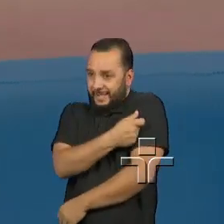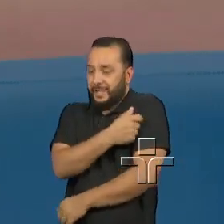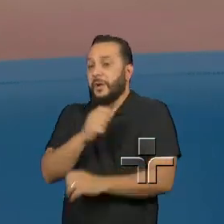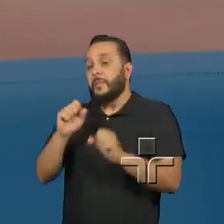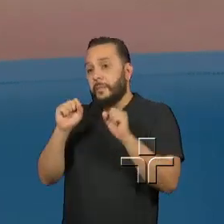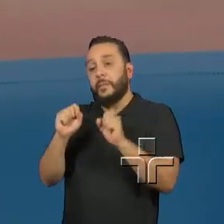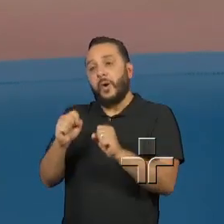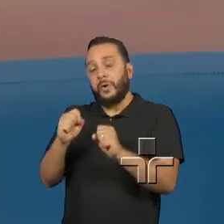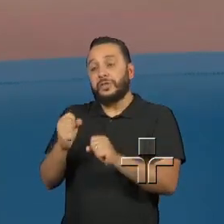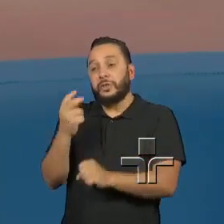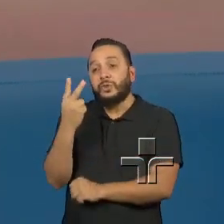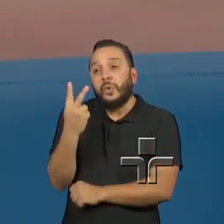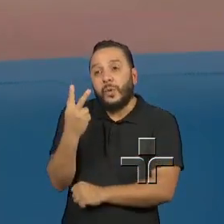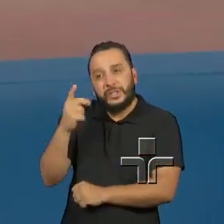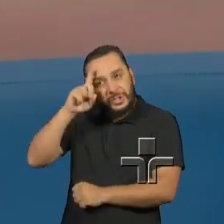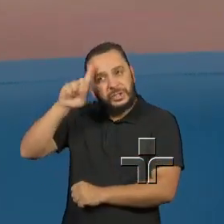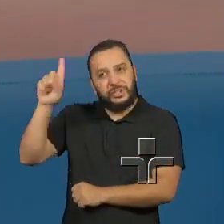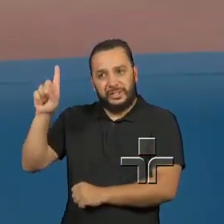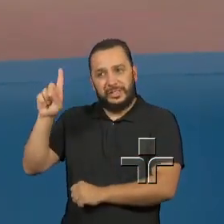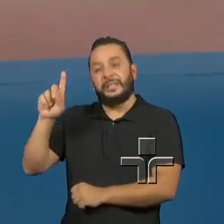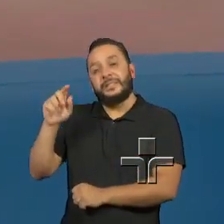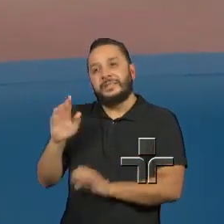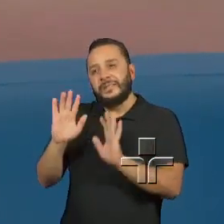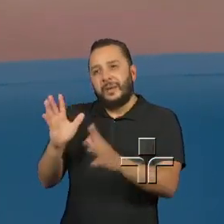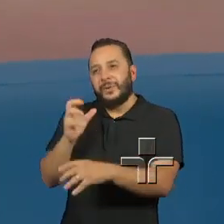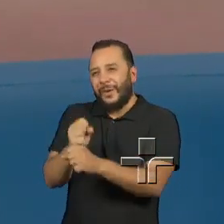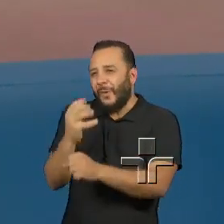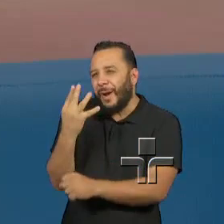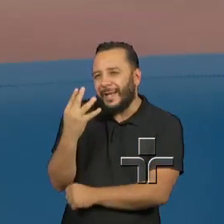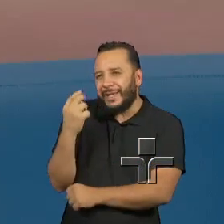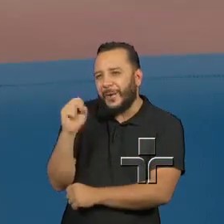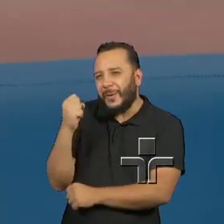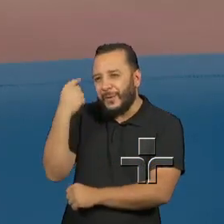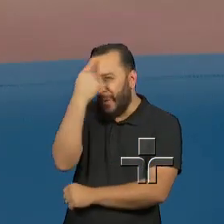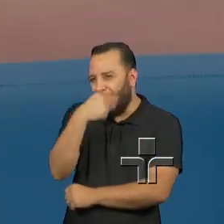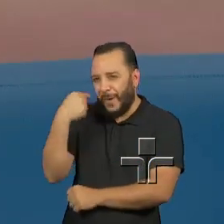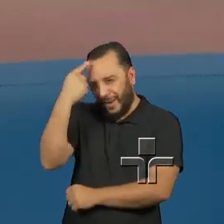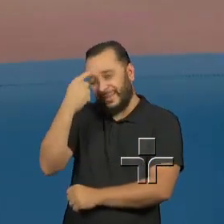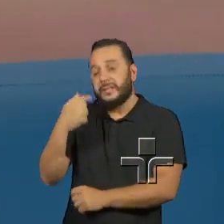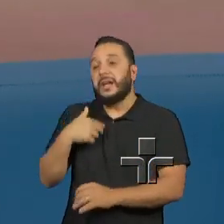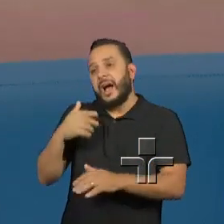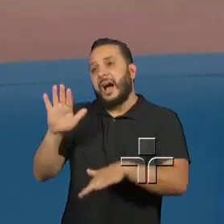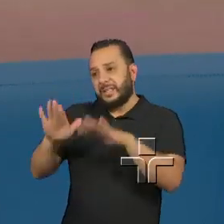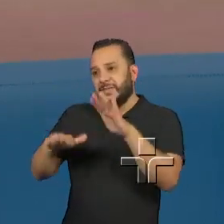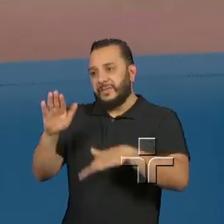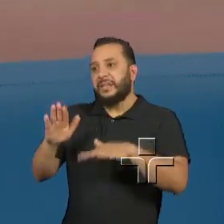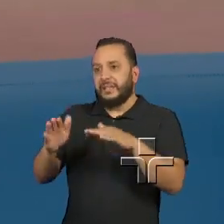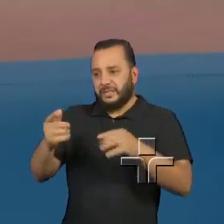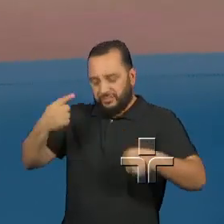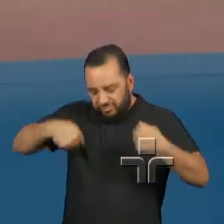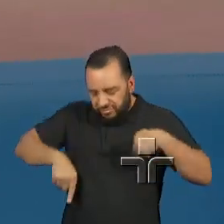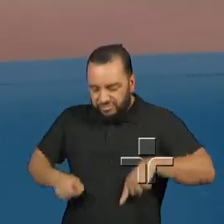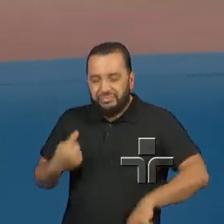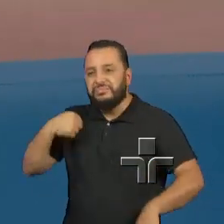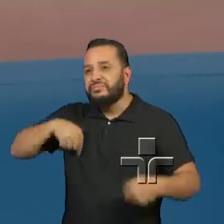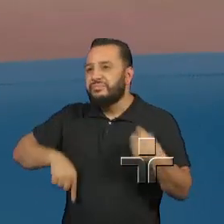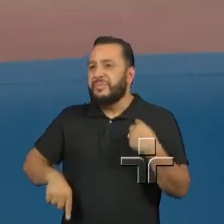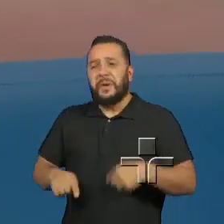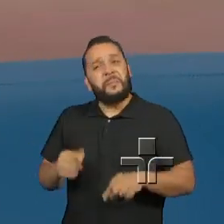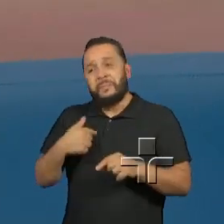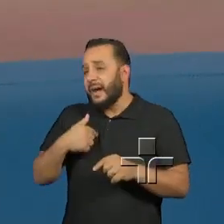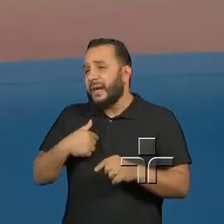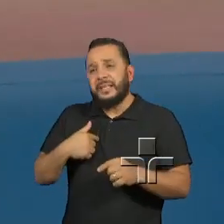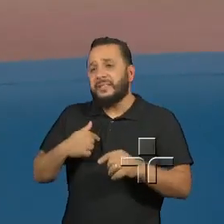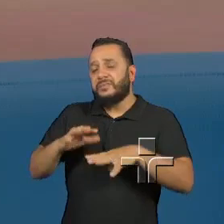até 48 horas. Com raras exceções elas dão reações muito mais tempo do que isso, mas são reações